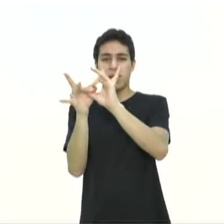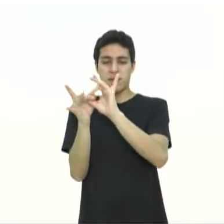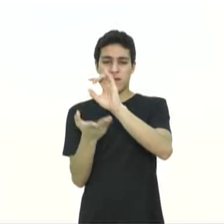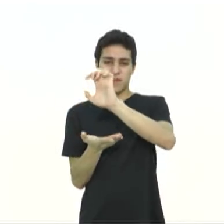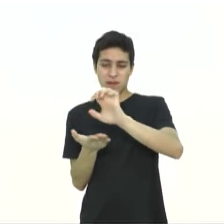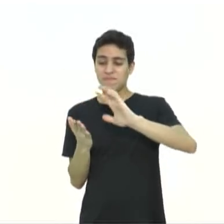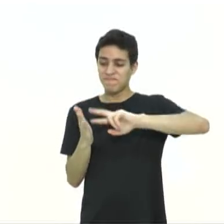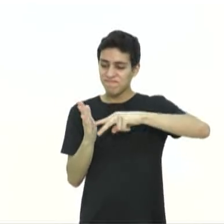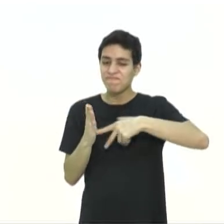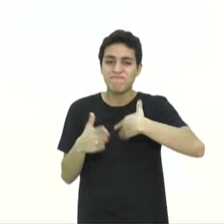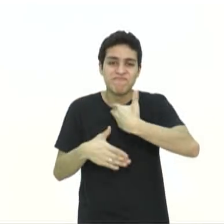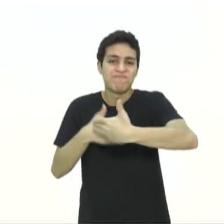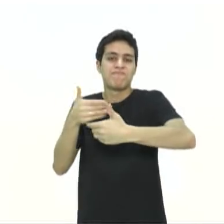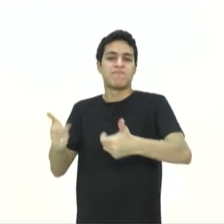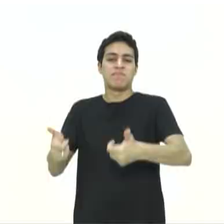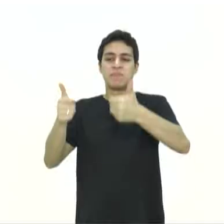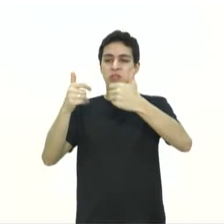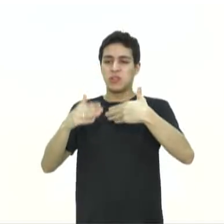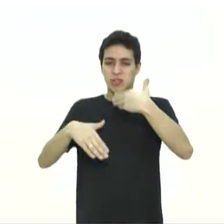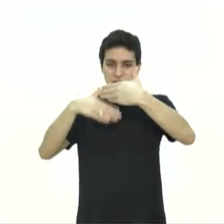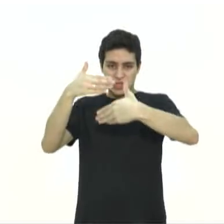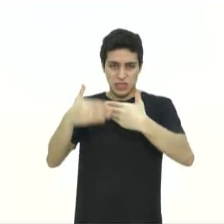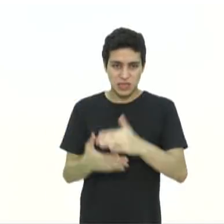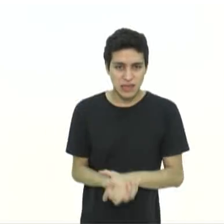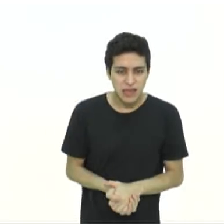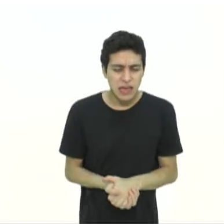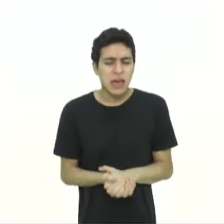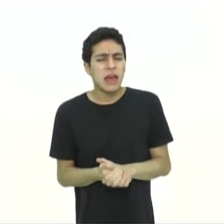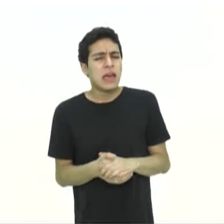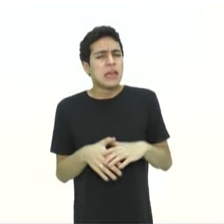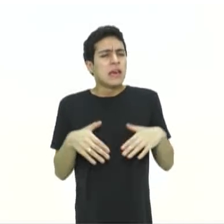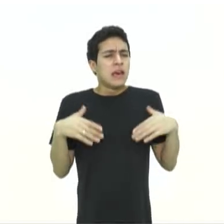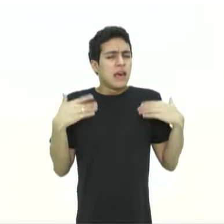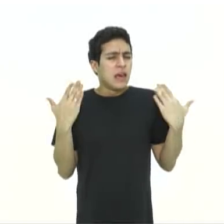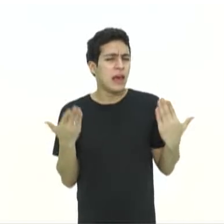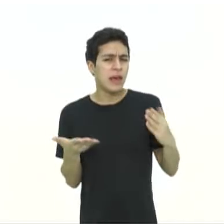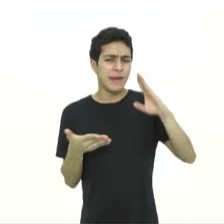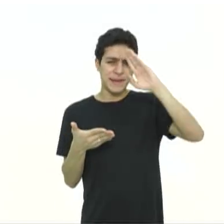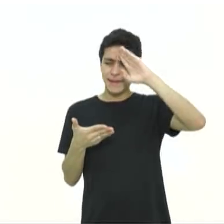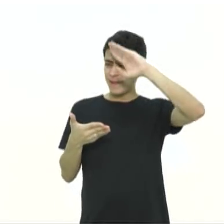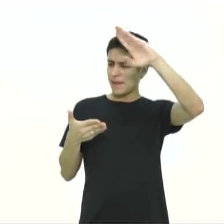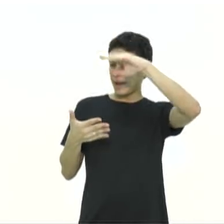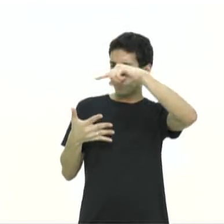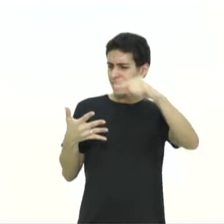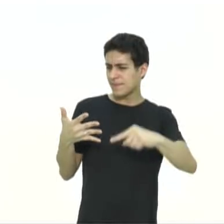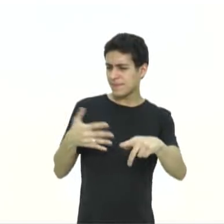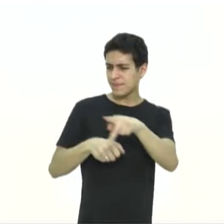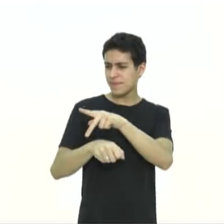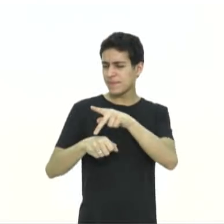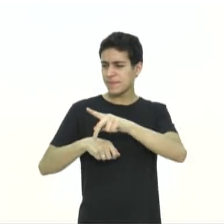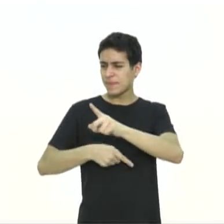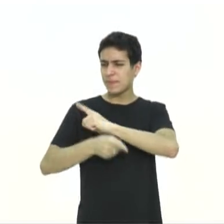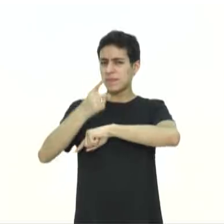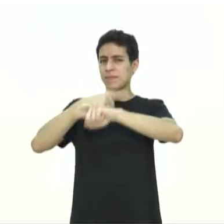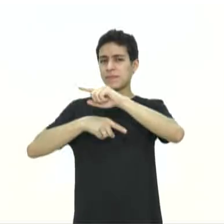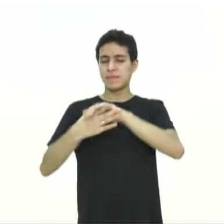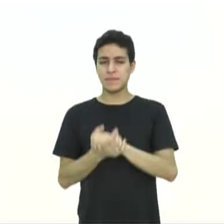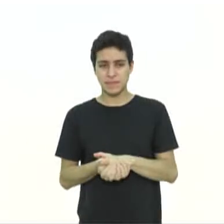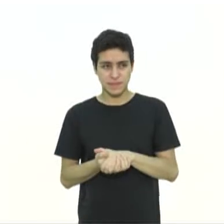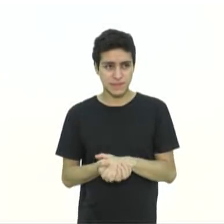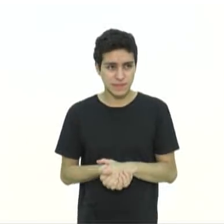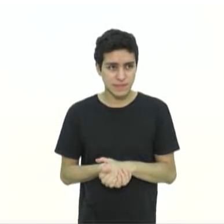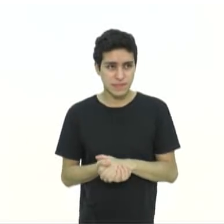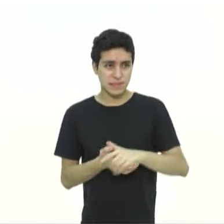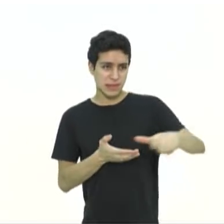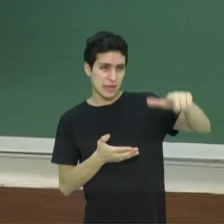seu desenvolvimento. Os principais países, né, industrializados da Europa. Alemanha, França, Reino Unido e